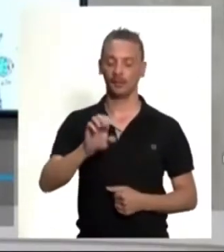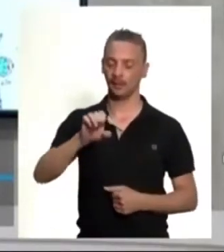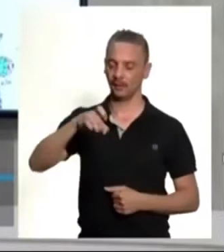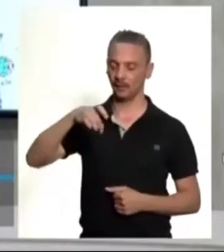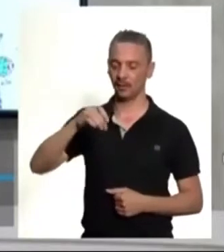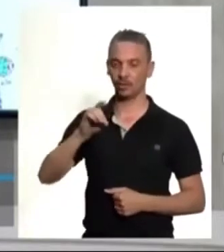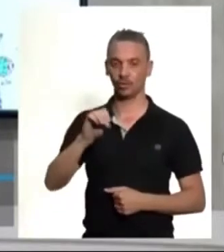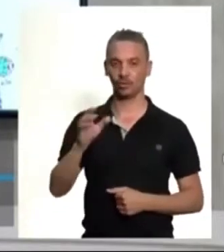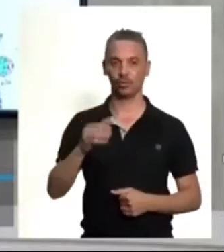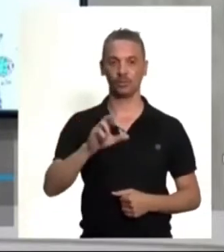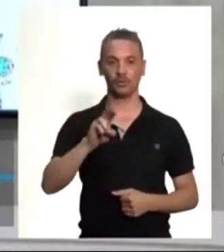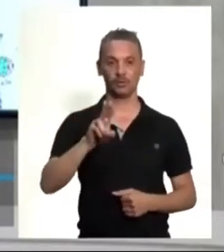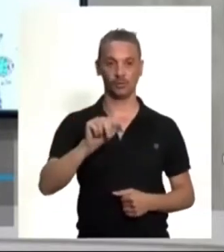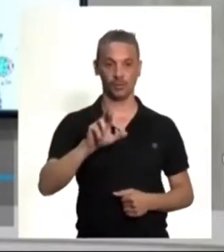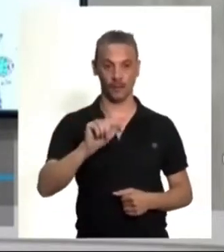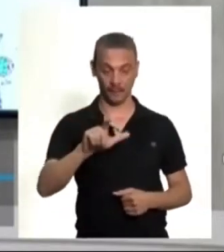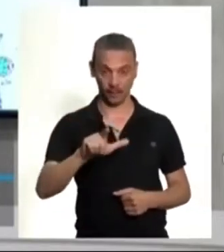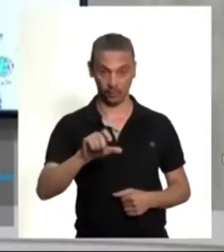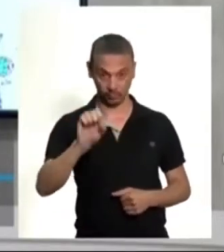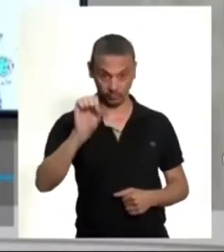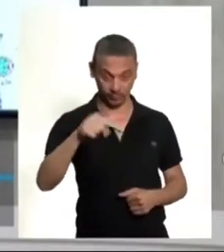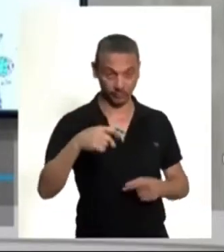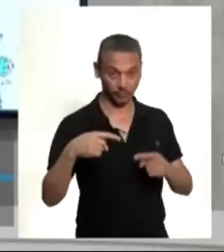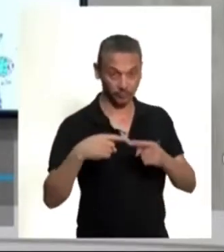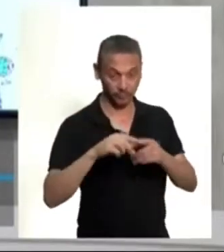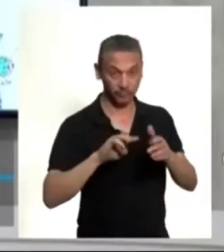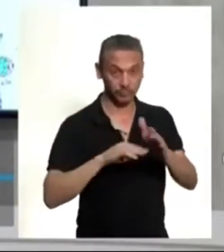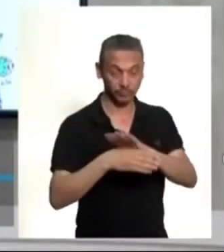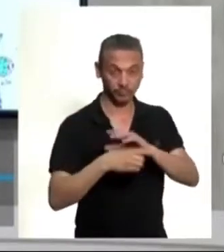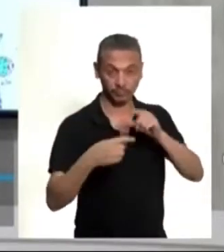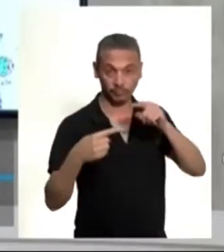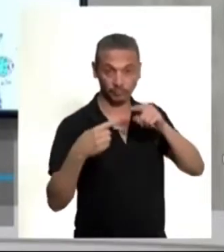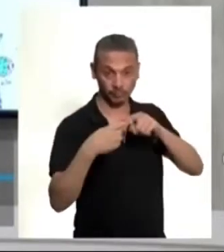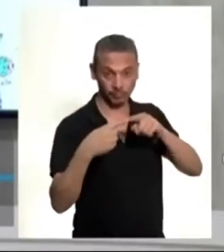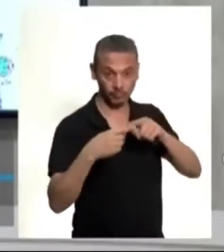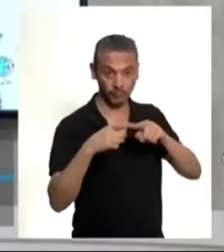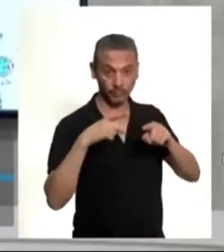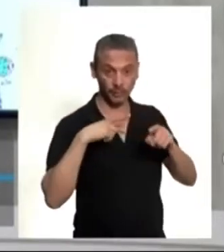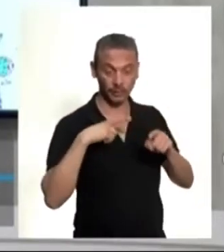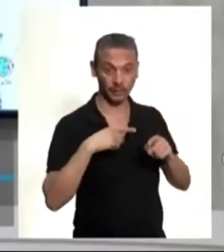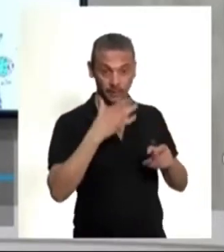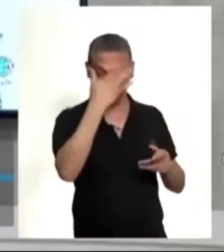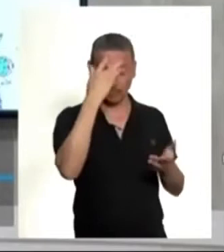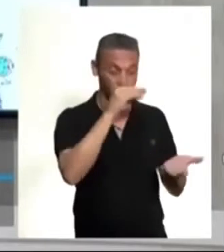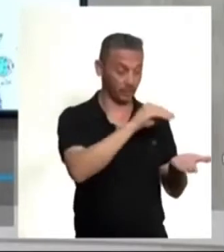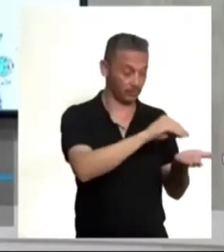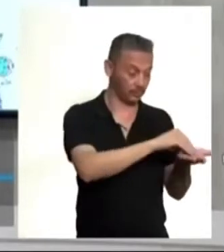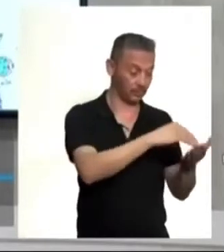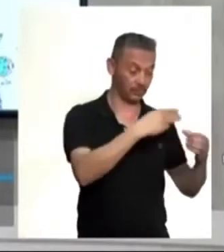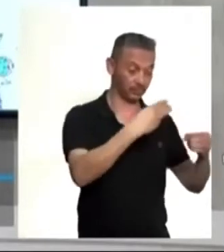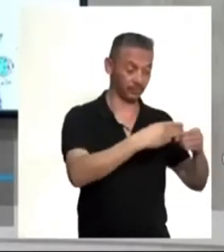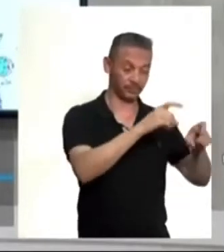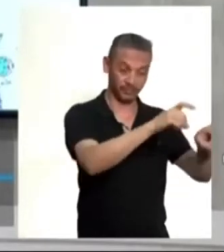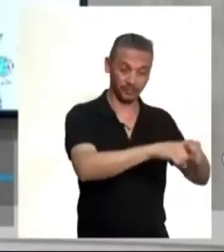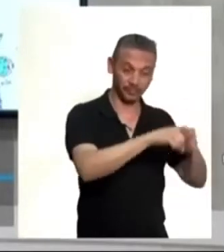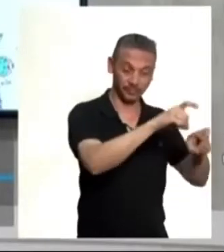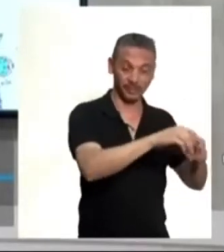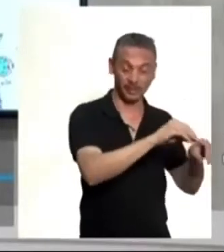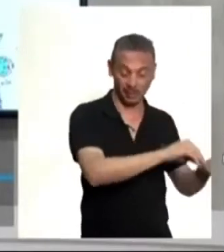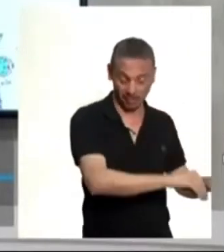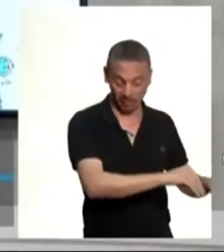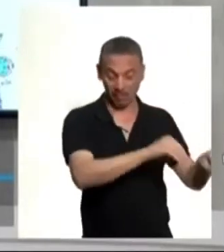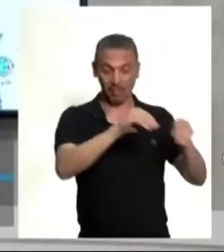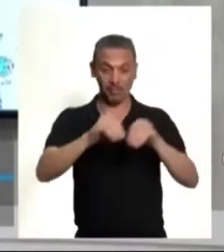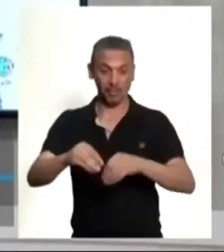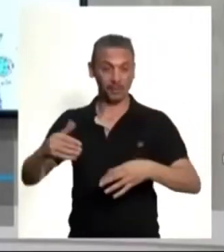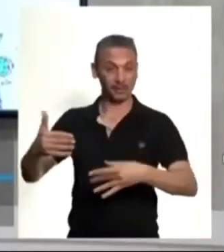êxodo rural? Eu posso definir essa pessoa que saiu do campo agora, em 2020, foi para a cidade. Eu posso chamar